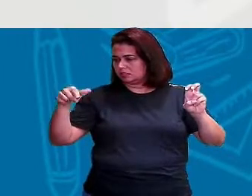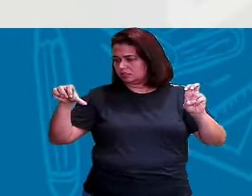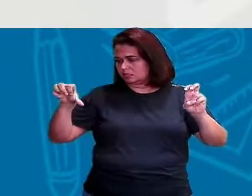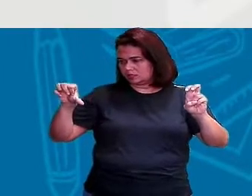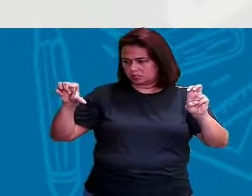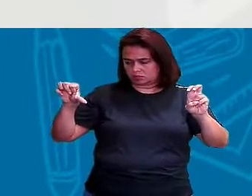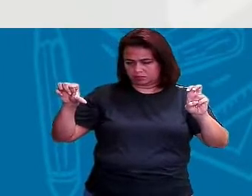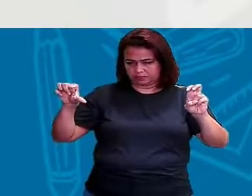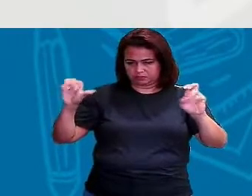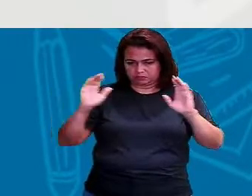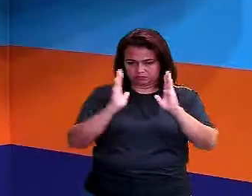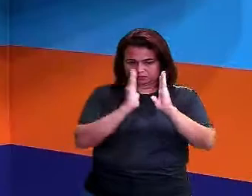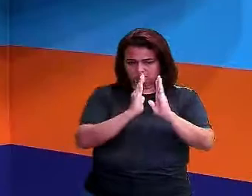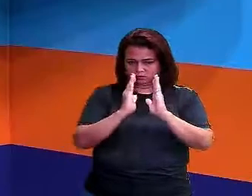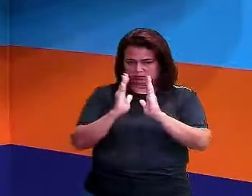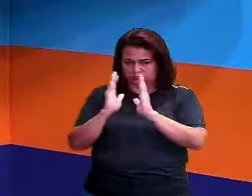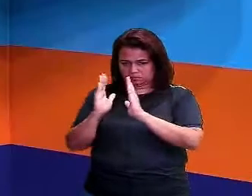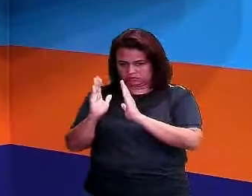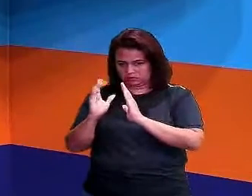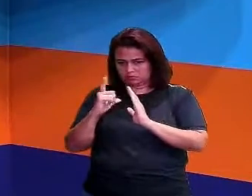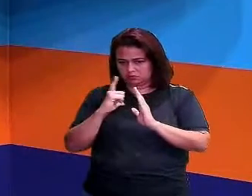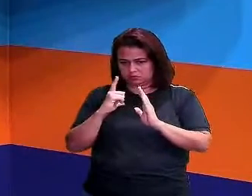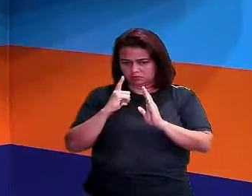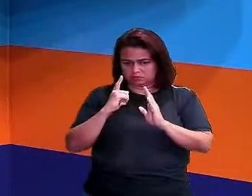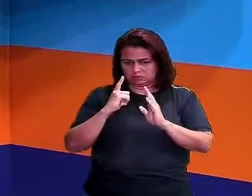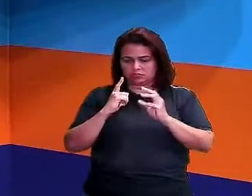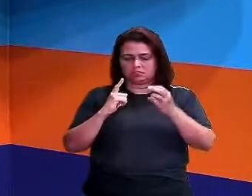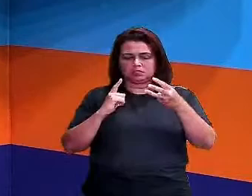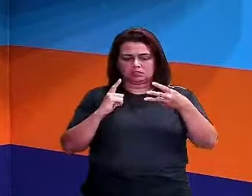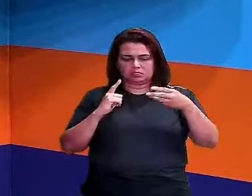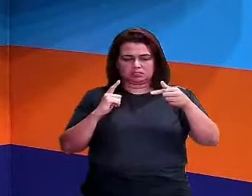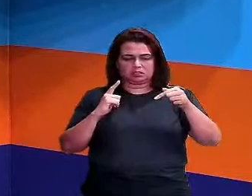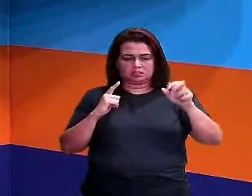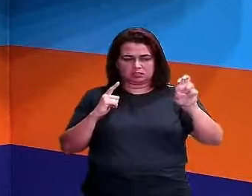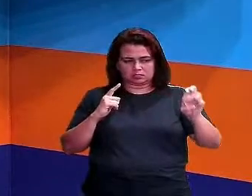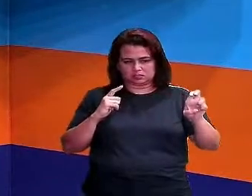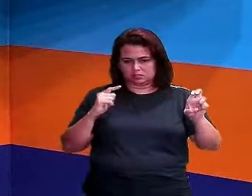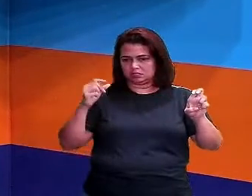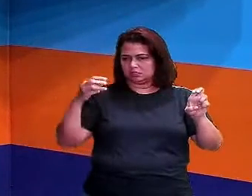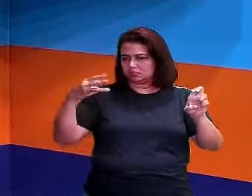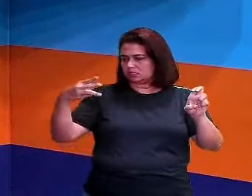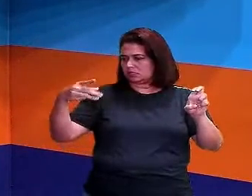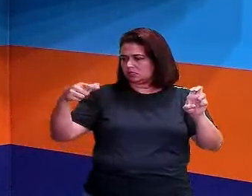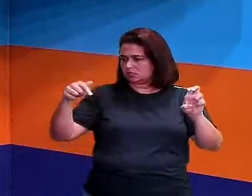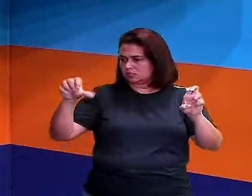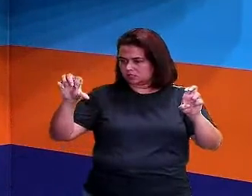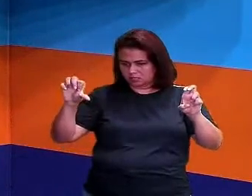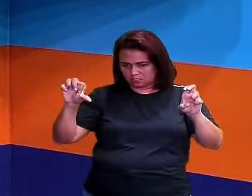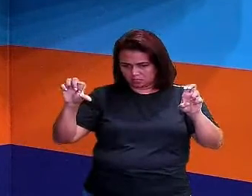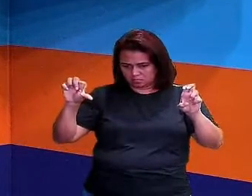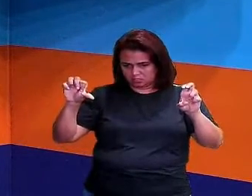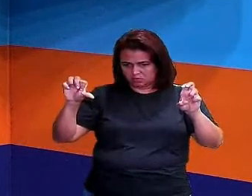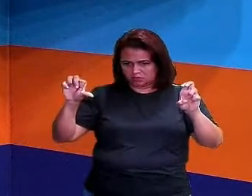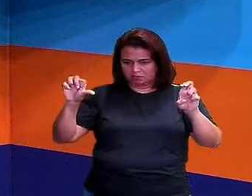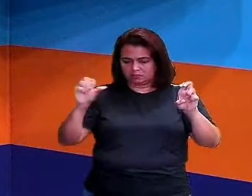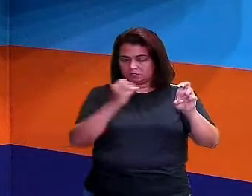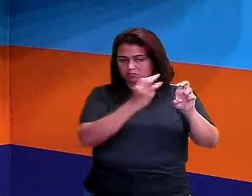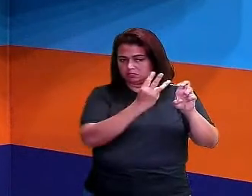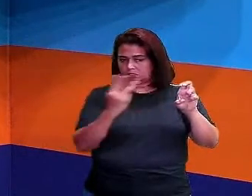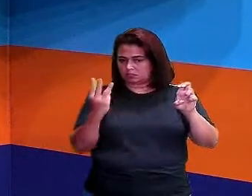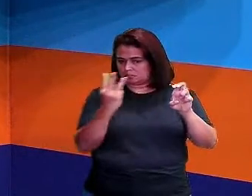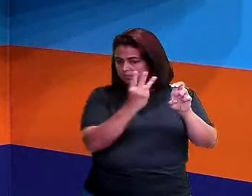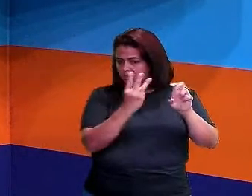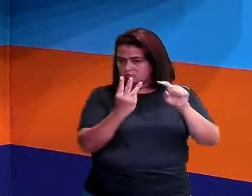aqui comigo, Eu tenho o 375 e o 379. Desses três